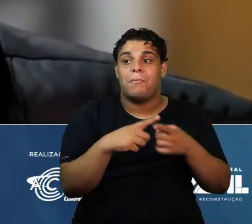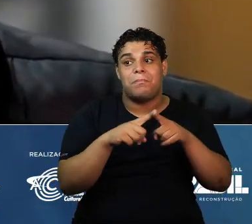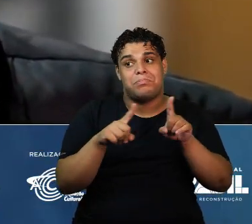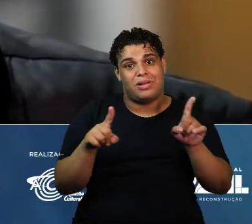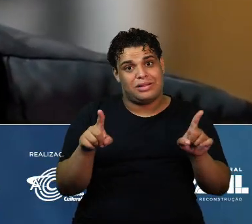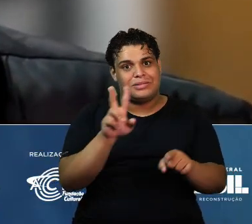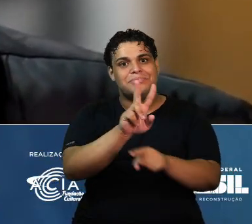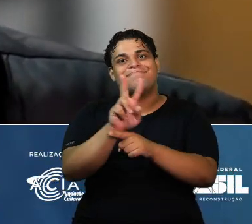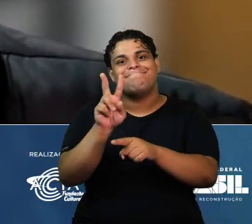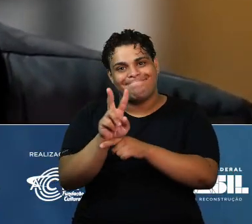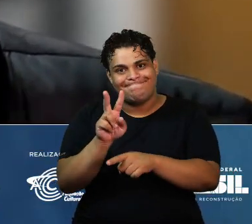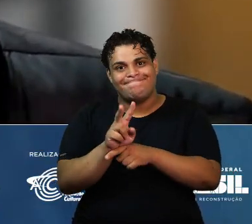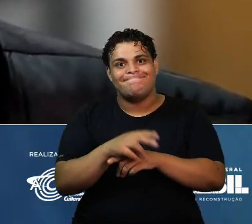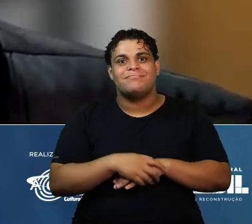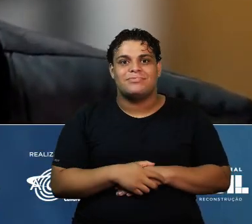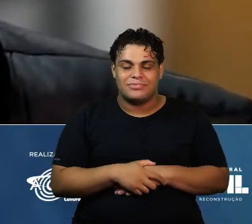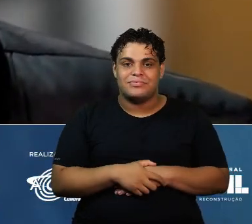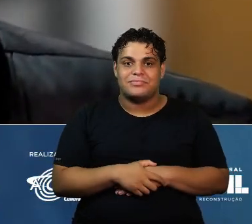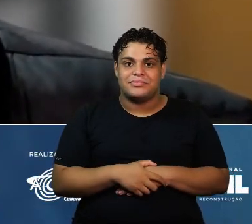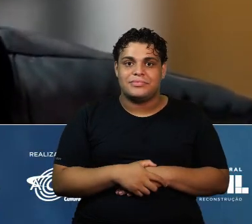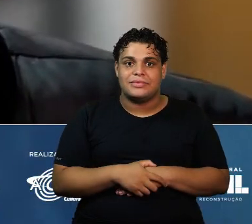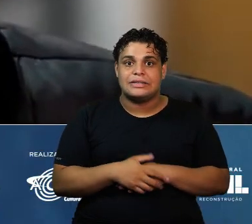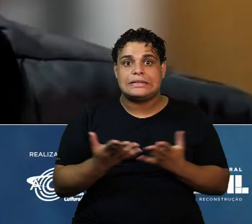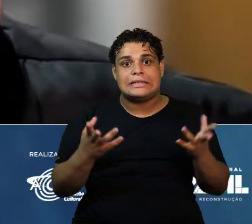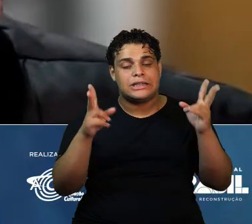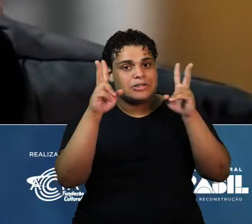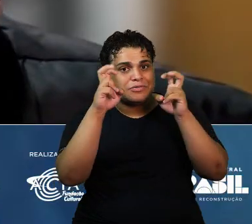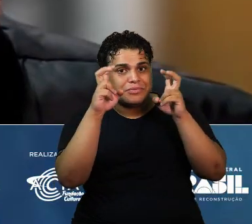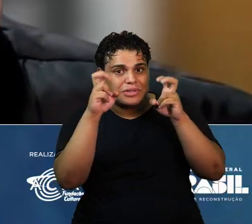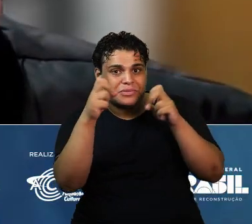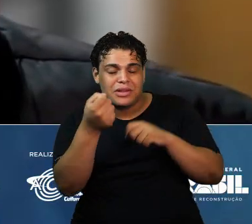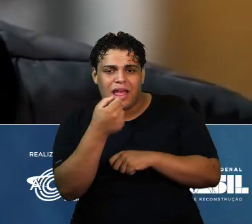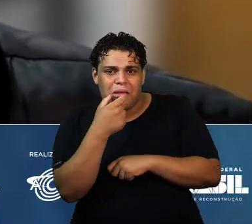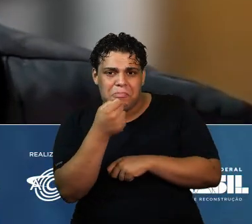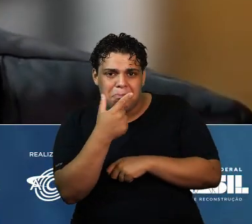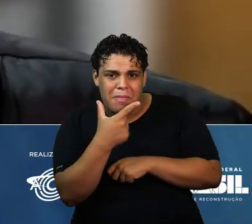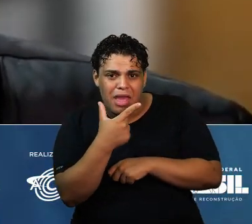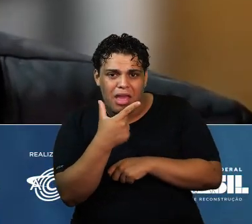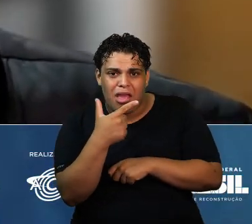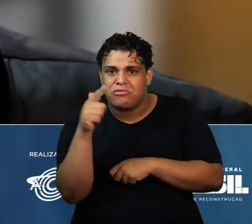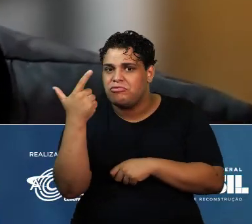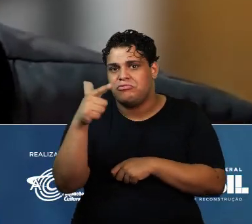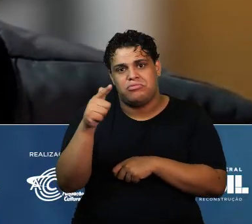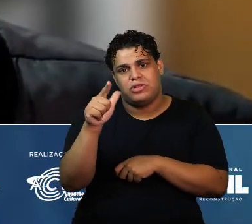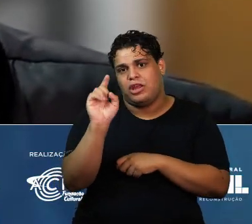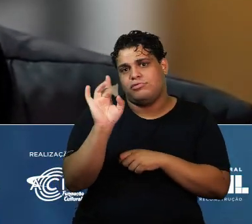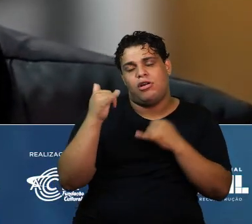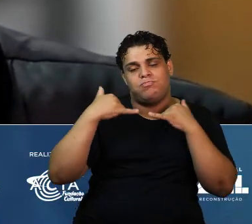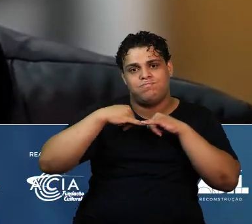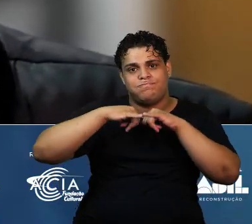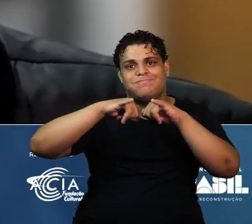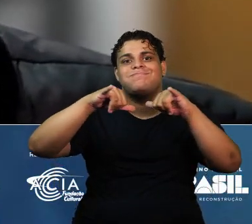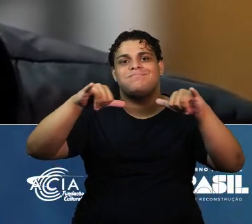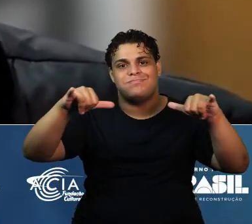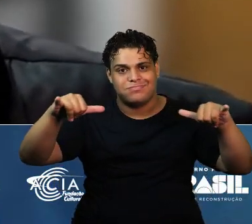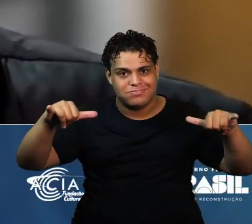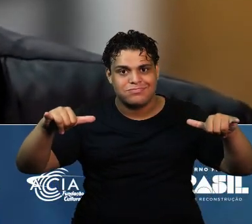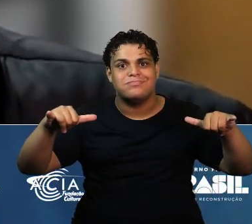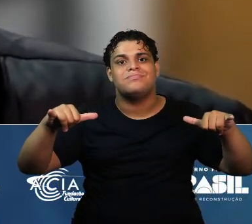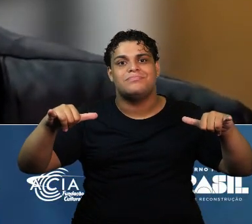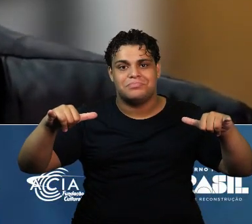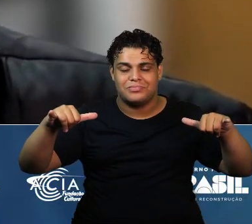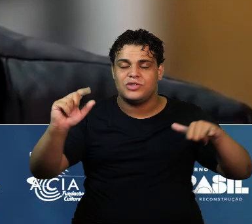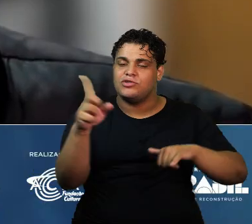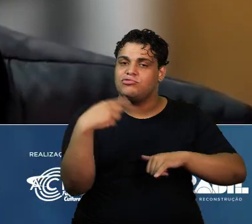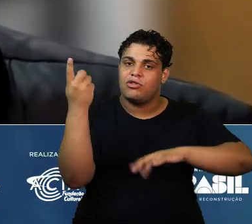cuidado. E o afogamento é algo que não tem remédio a não ser a conscientização. Então, esse é o trabalho que a gente faz. A gente está muito